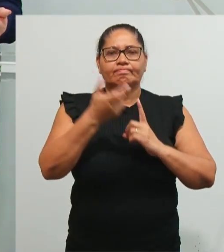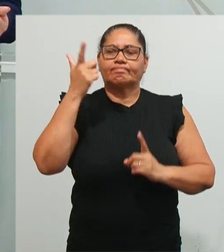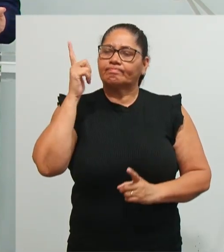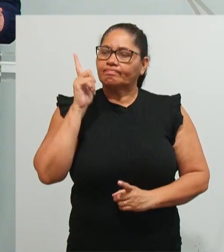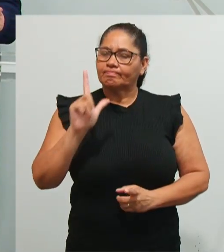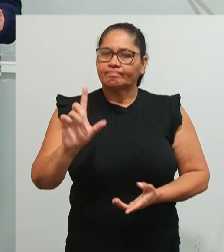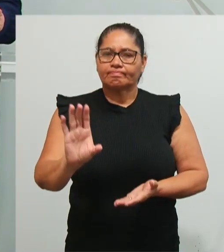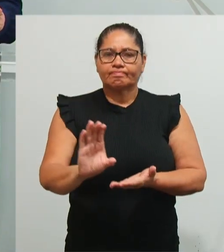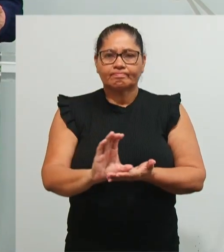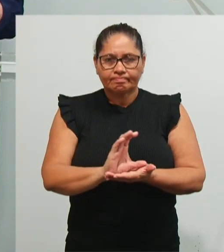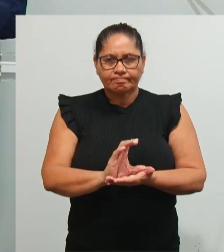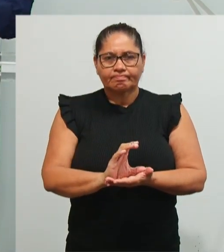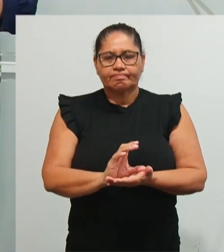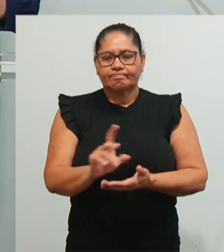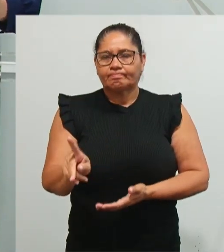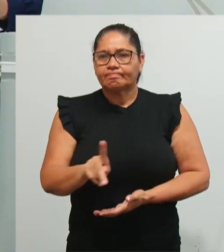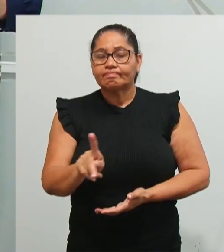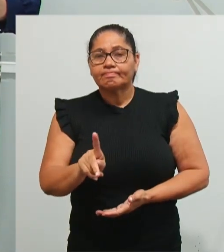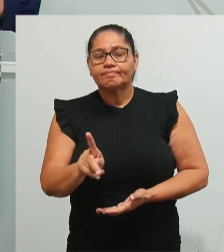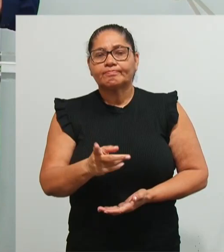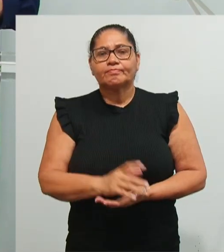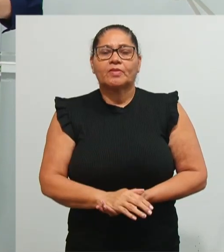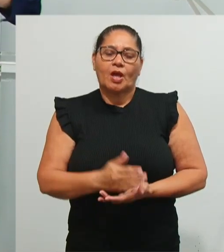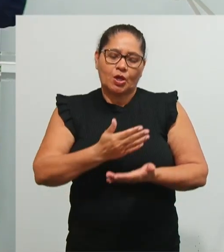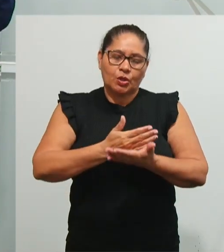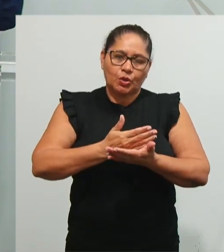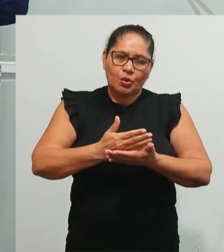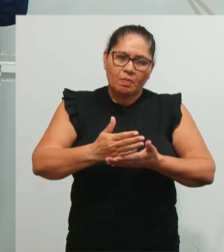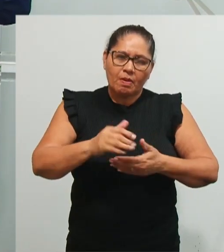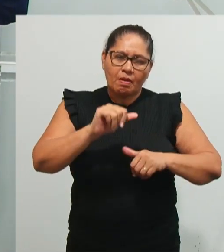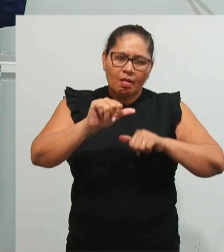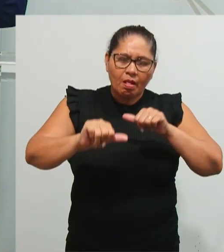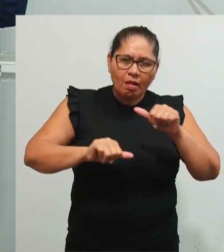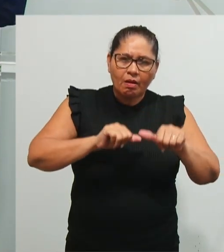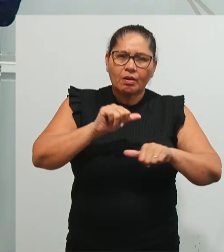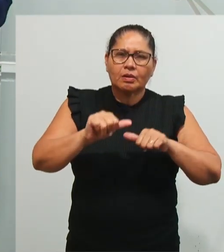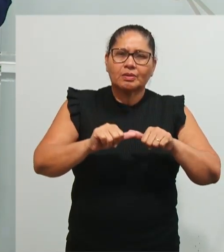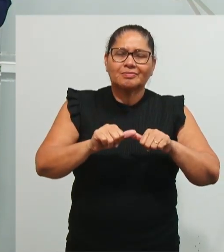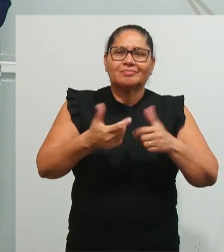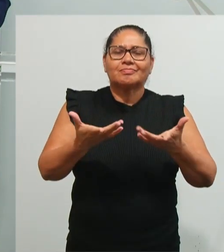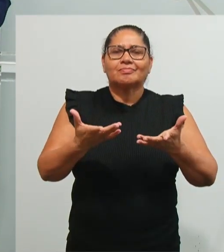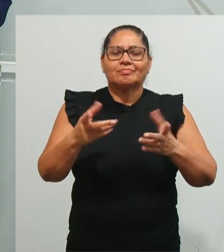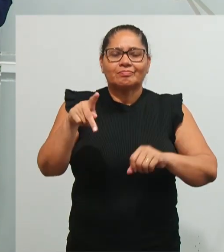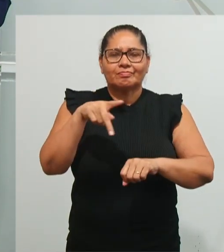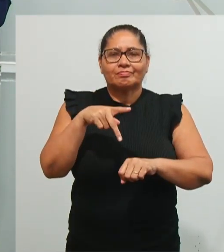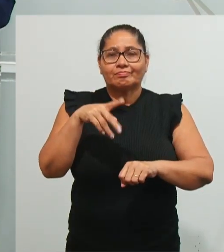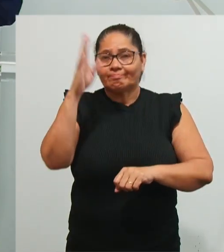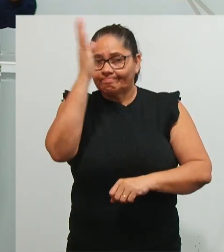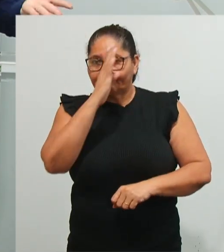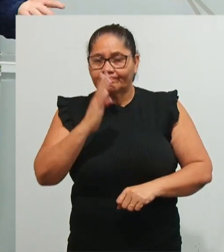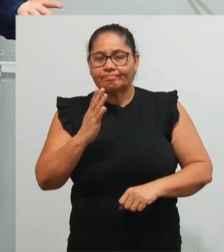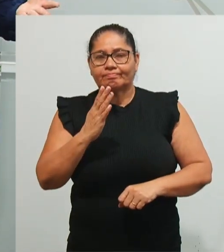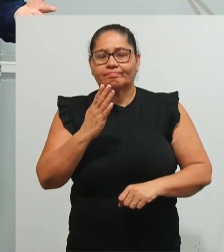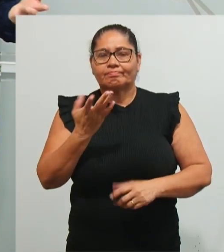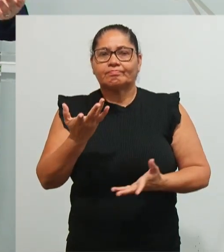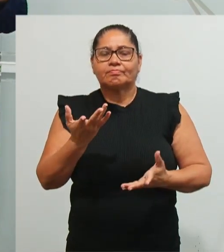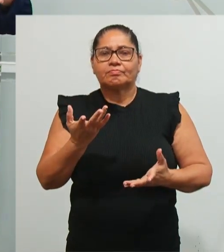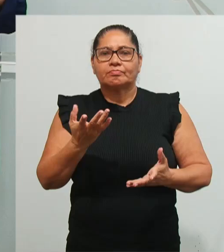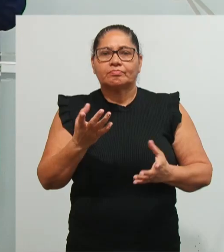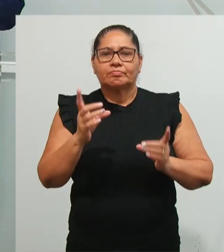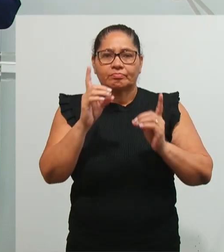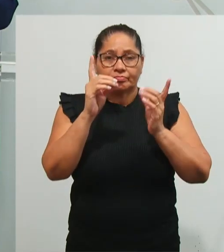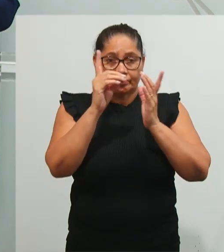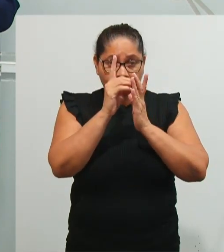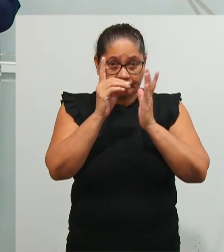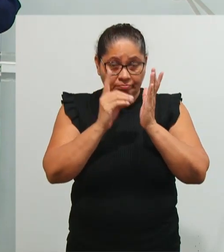dos gastos públicos. É a partir daí que começa essa revolução que vai tentar mudar o Brasil desse modelo tão burocrático para um modelo